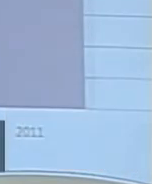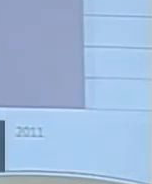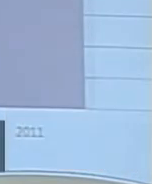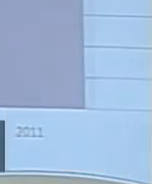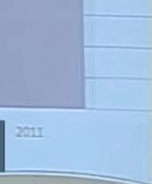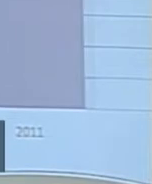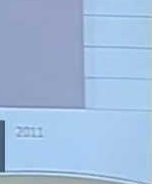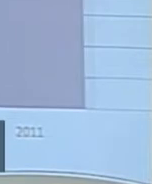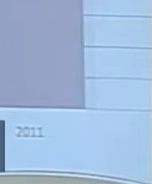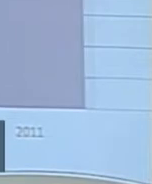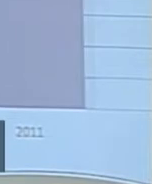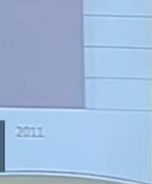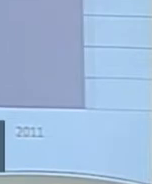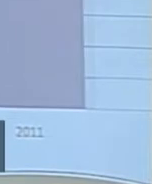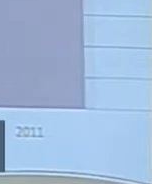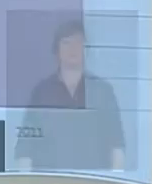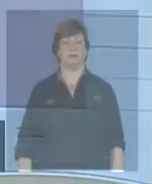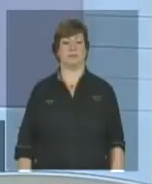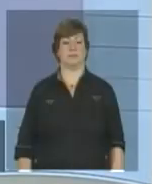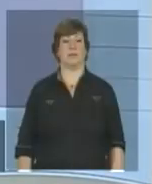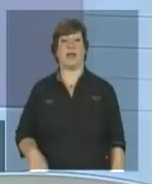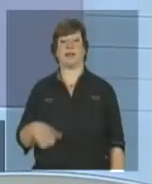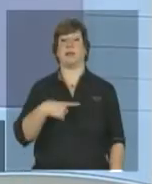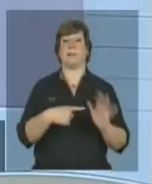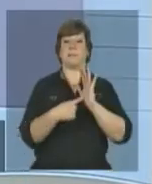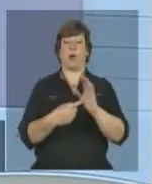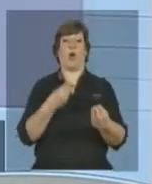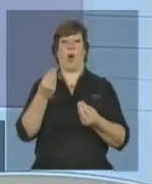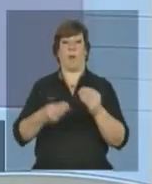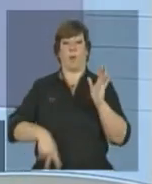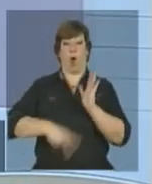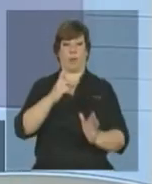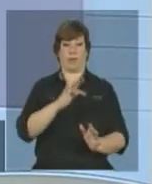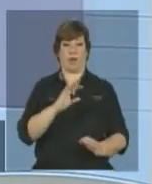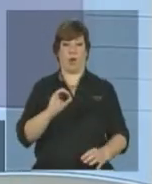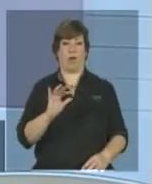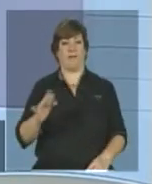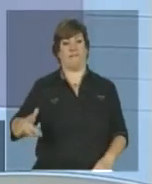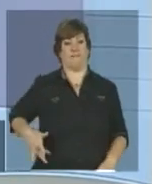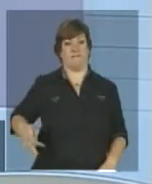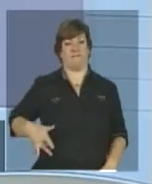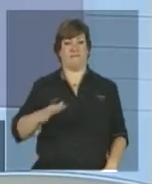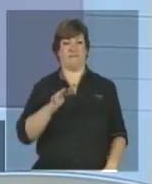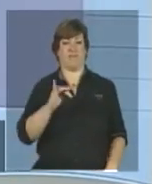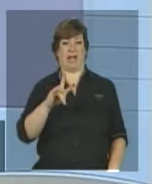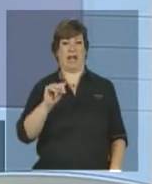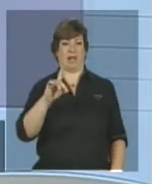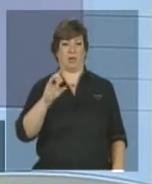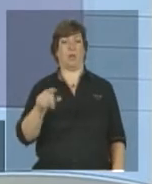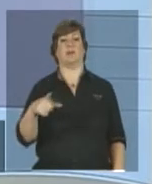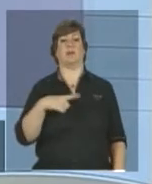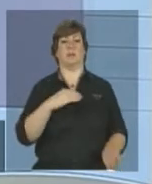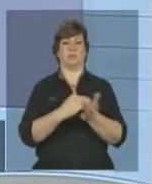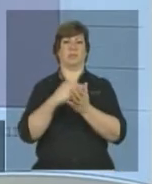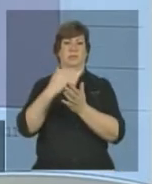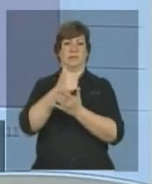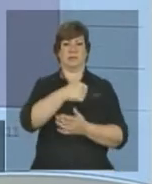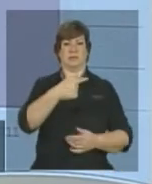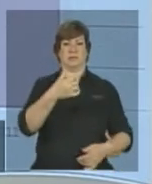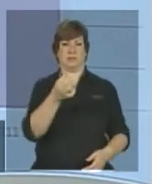Pode passar. É, aí nós estamos no transplante de fígado, né, nós fizemos um crescimento de 176% em 10 anos, pode